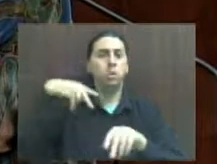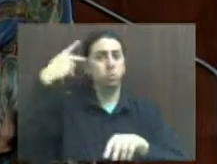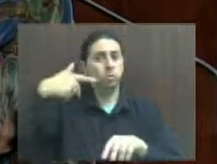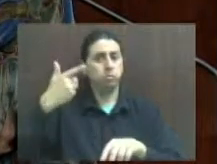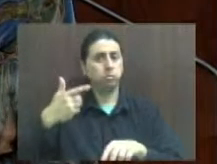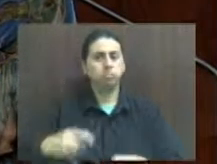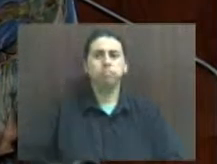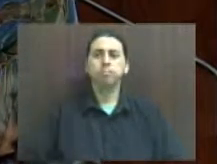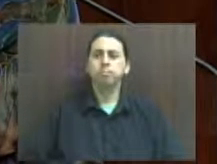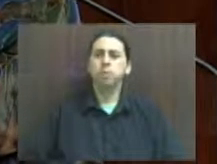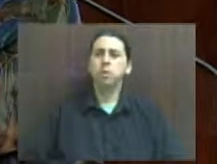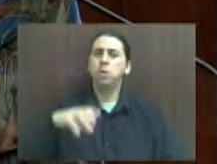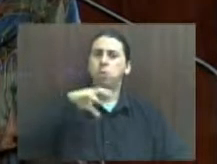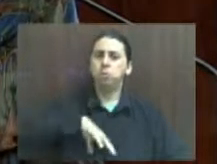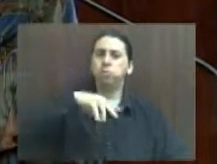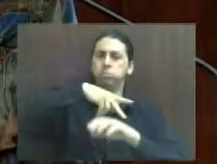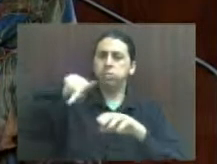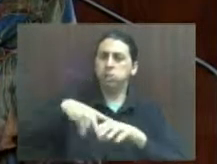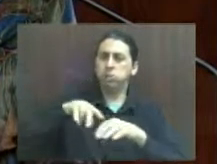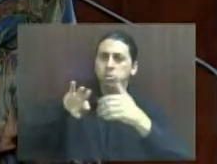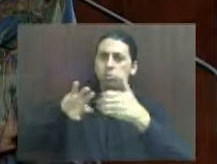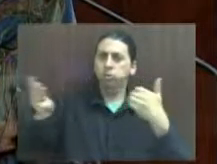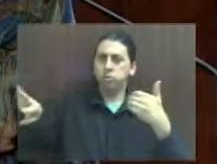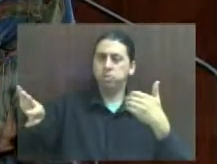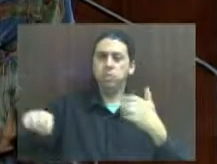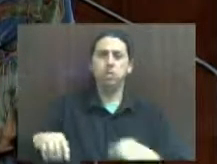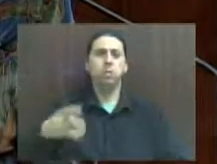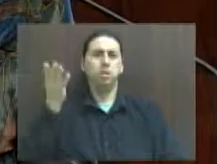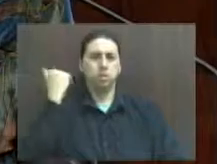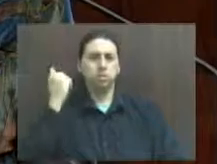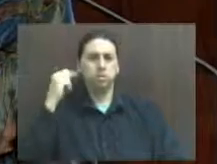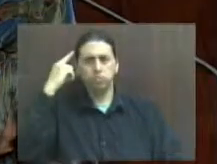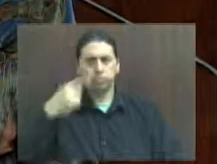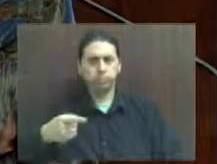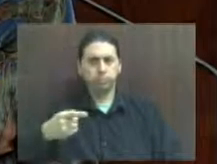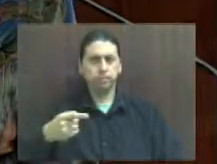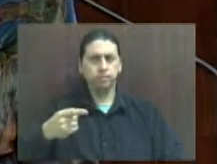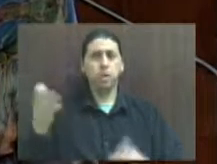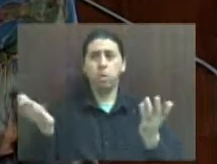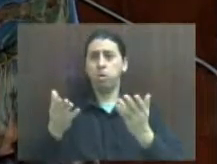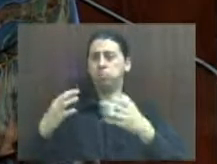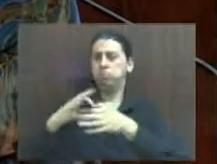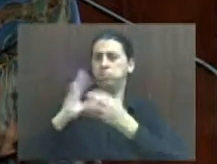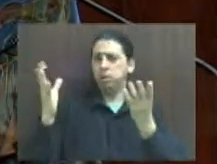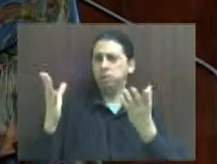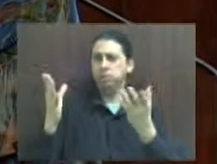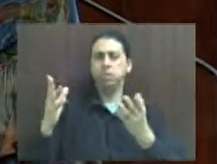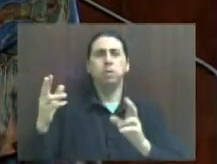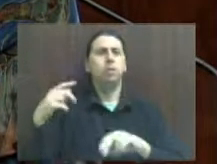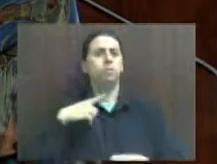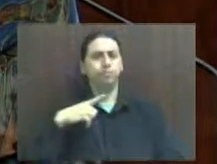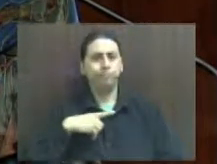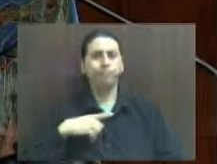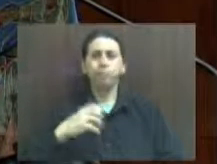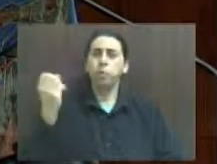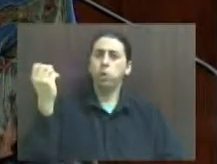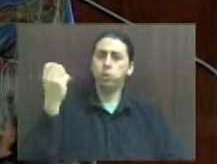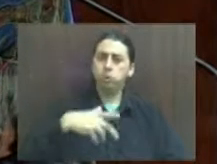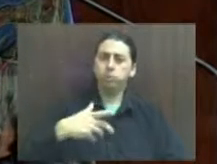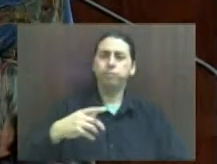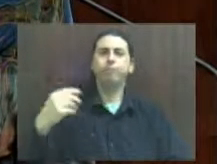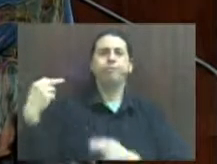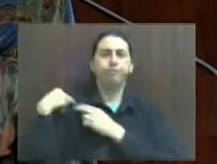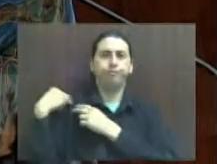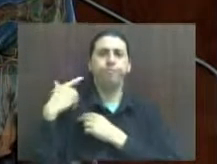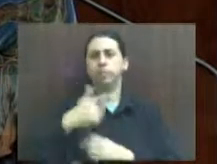antiga matriz portuguesa, tratamos nós mesmos de estabelecer novas dependências e ainda estamos muito distantes